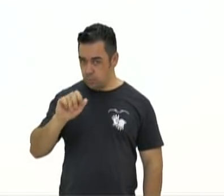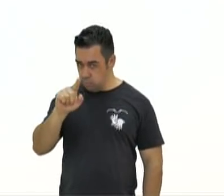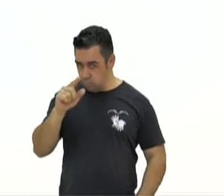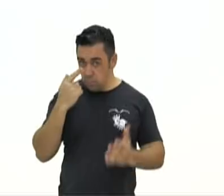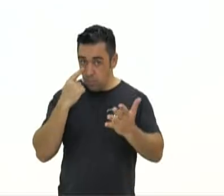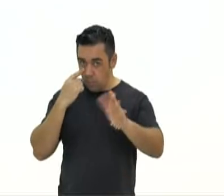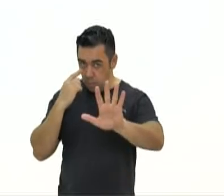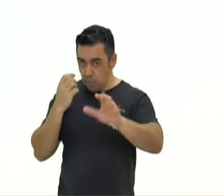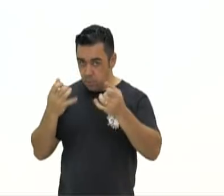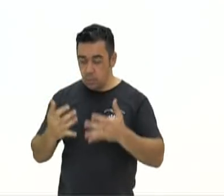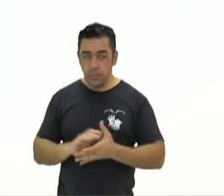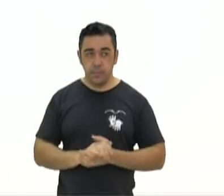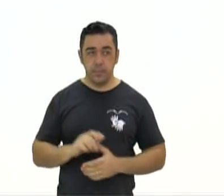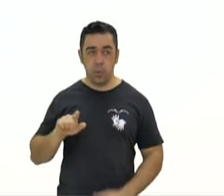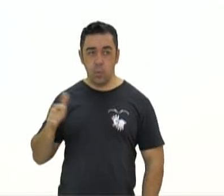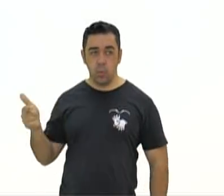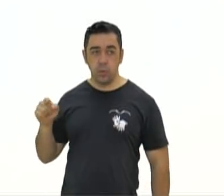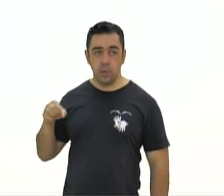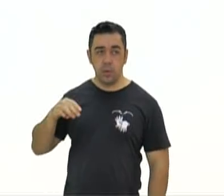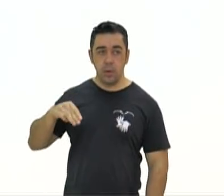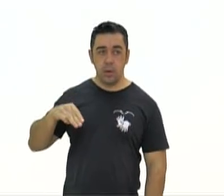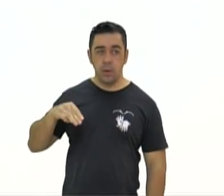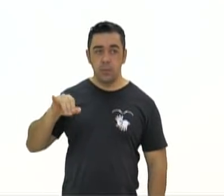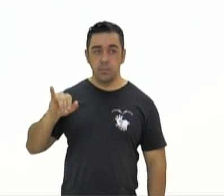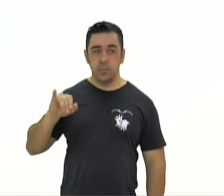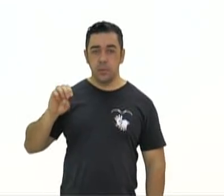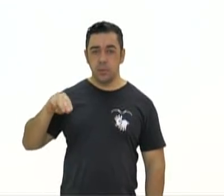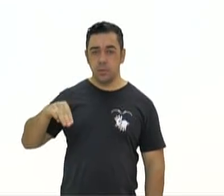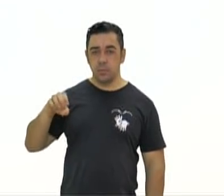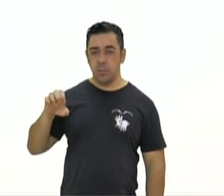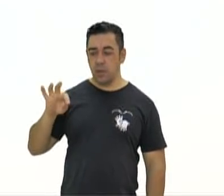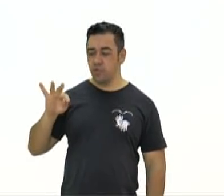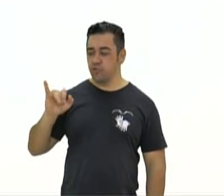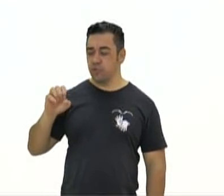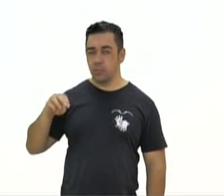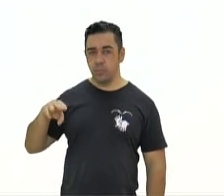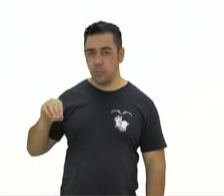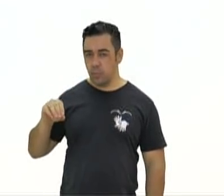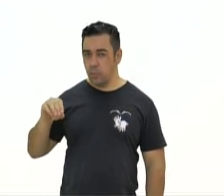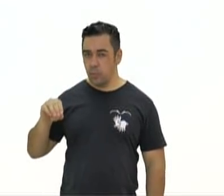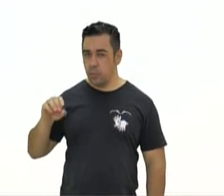mimetismo. Vocês estão olhando ali, parece uma formiga, mas é na verdade uma aranha. Então, o mimetismo, vocês